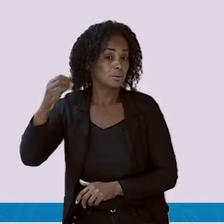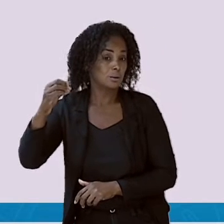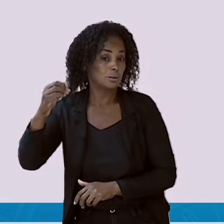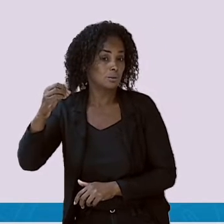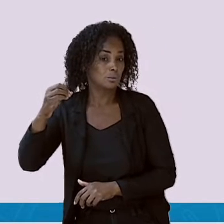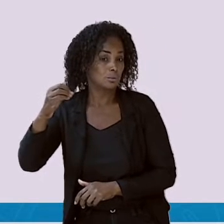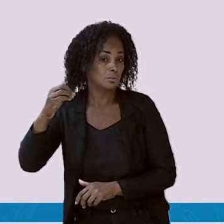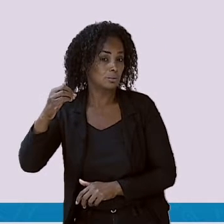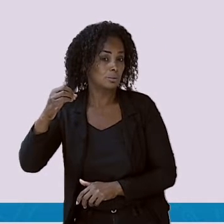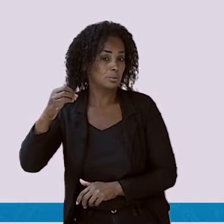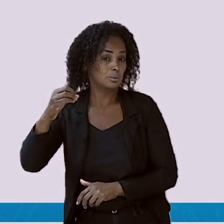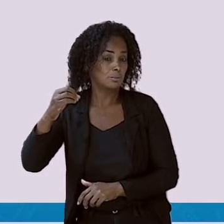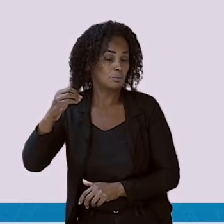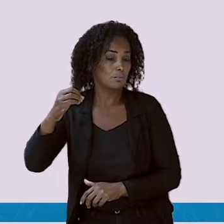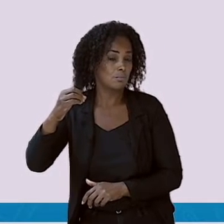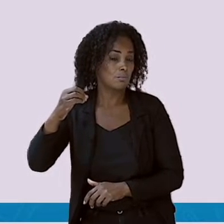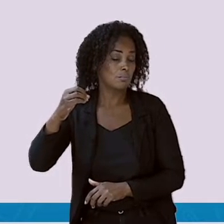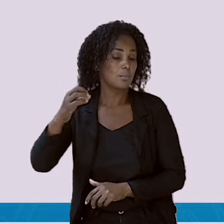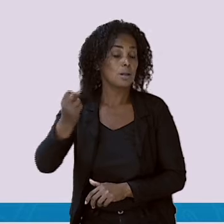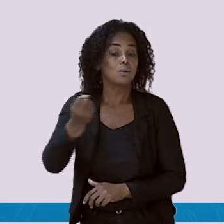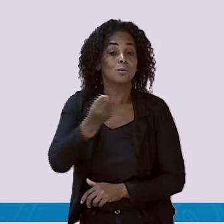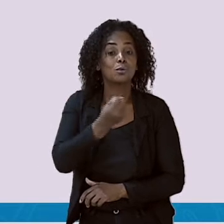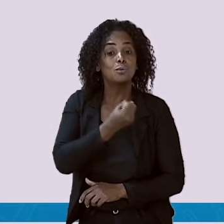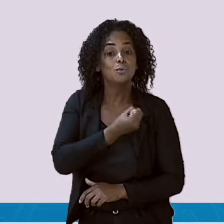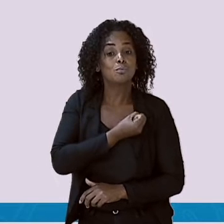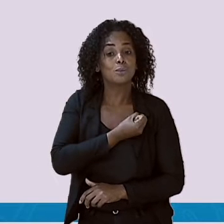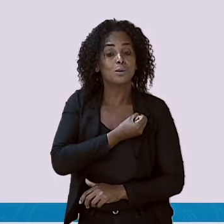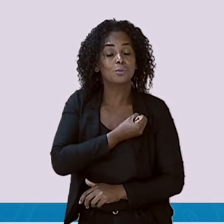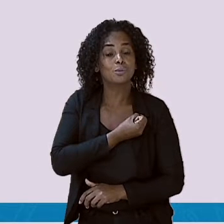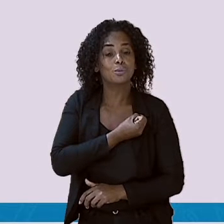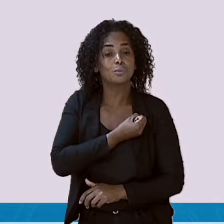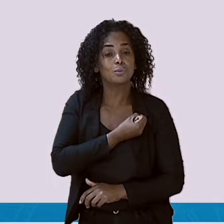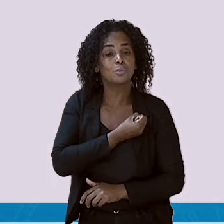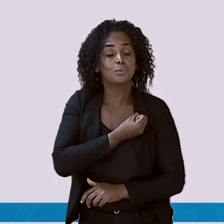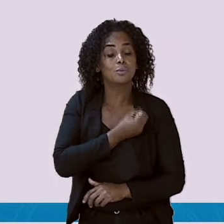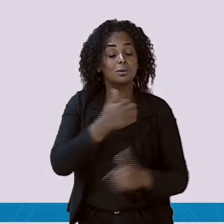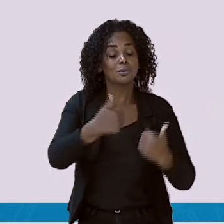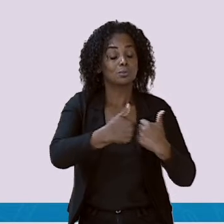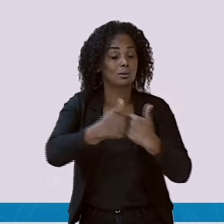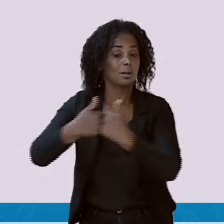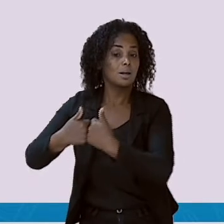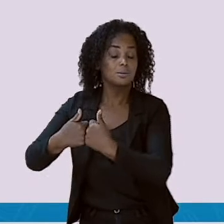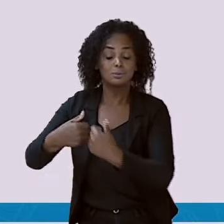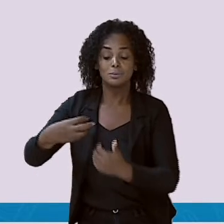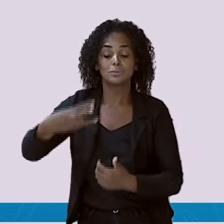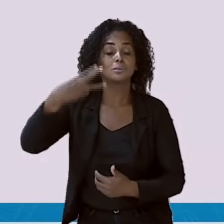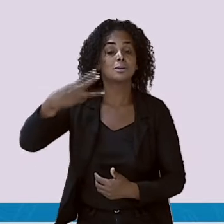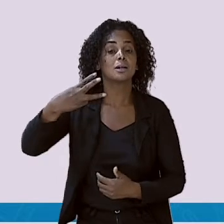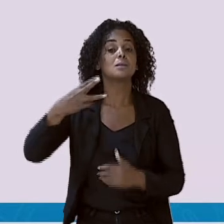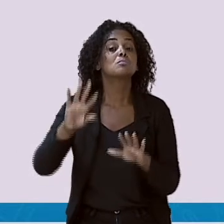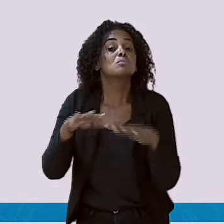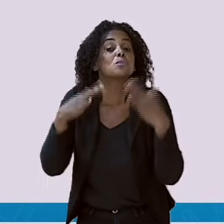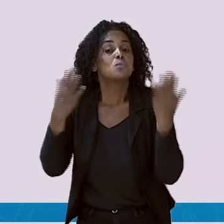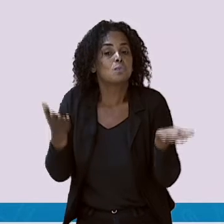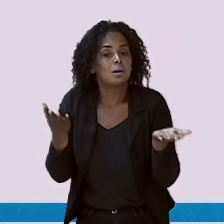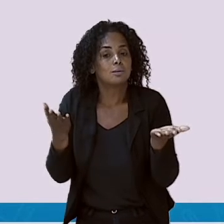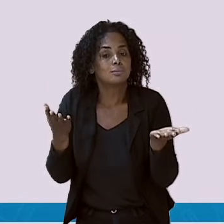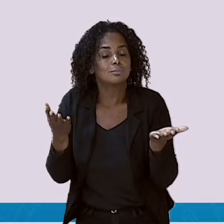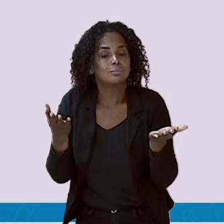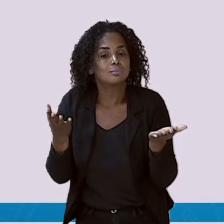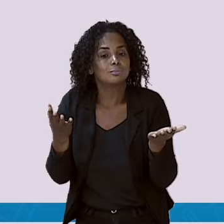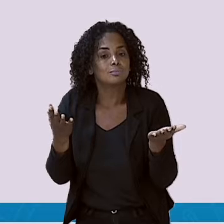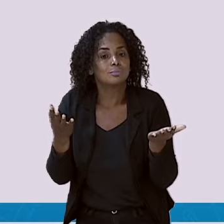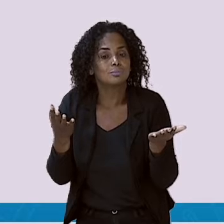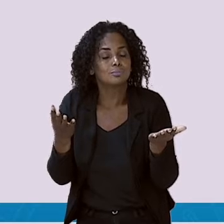do lado do 3 é o 1. Ele é menor do que 5, então você vai arredondar para menos, ficando